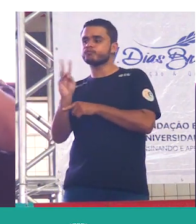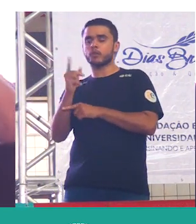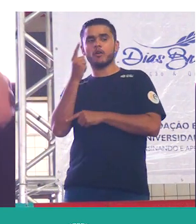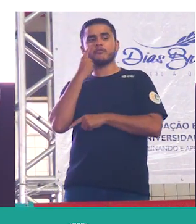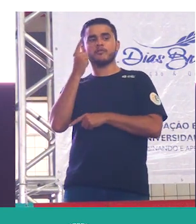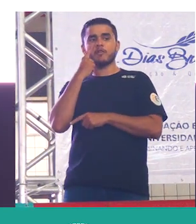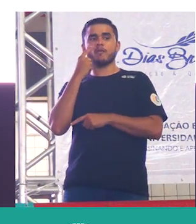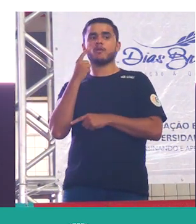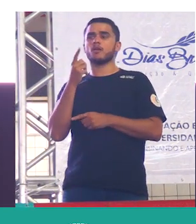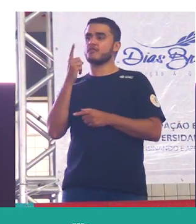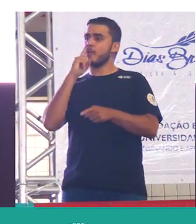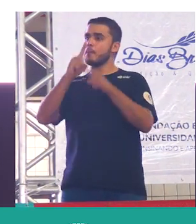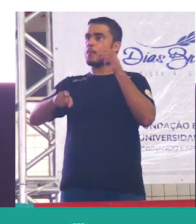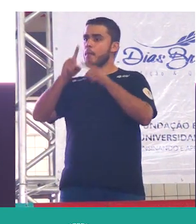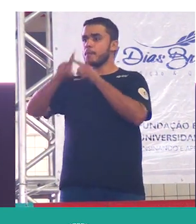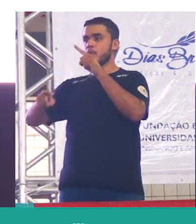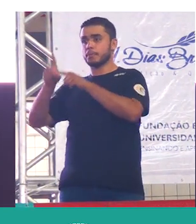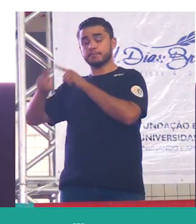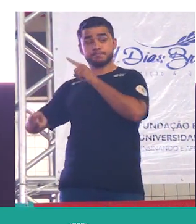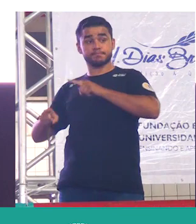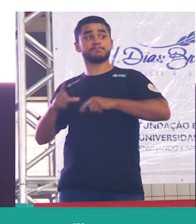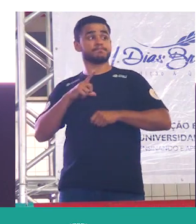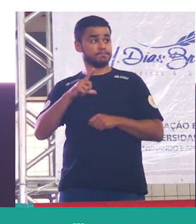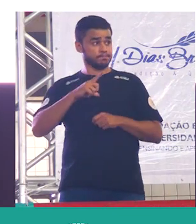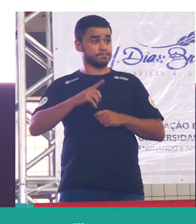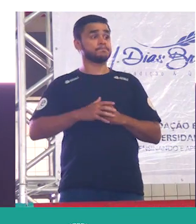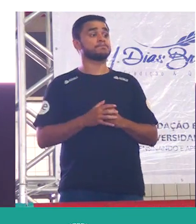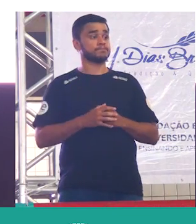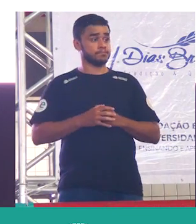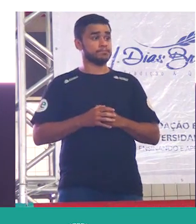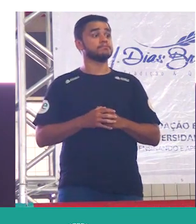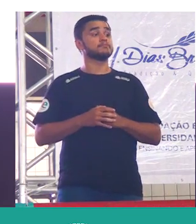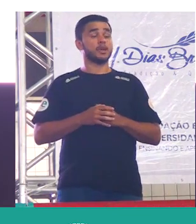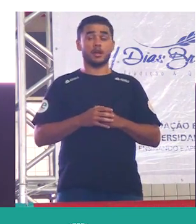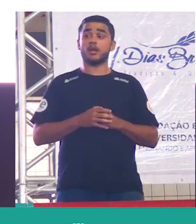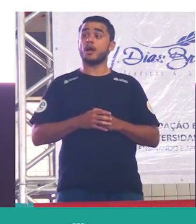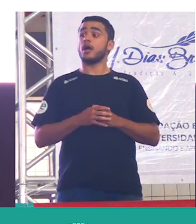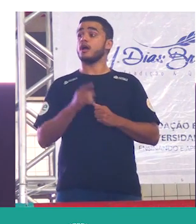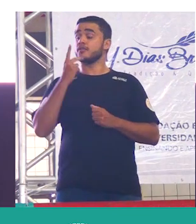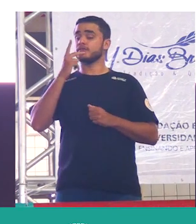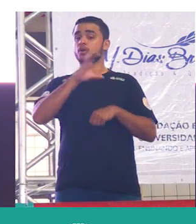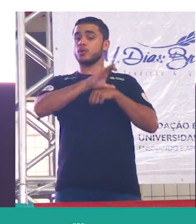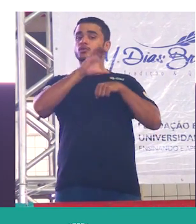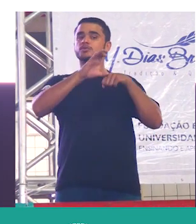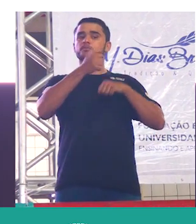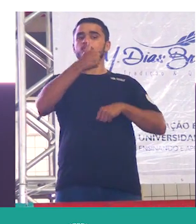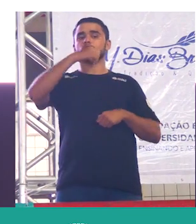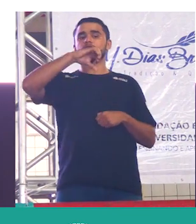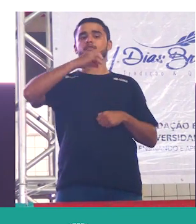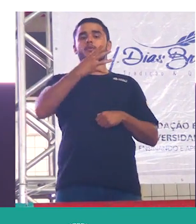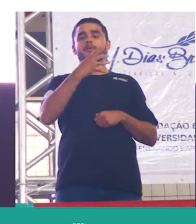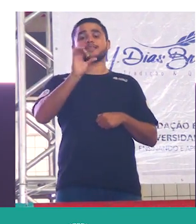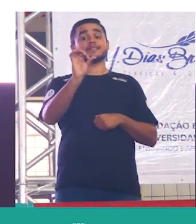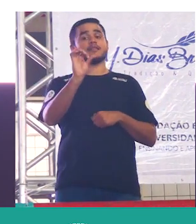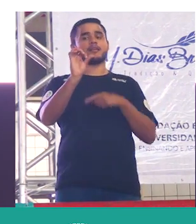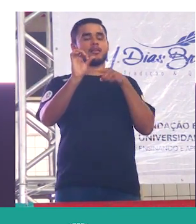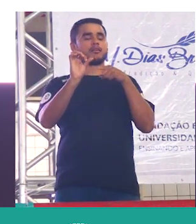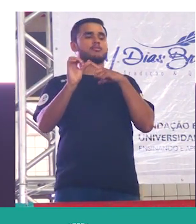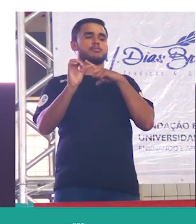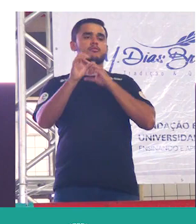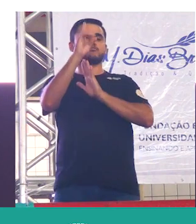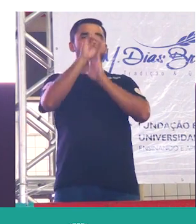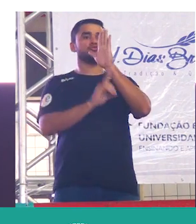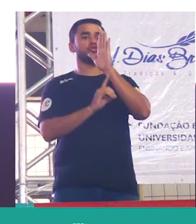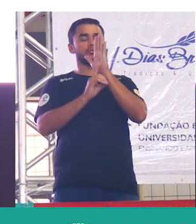fiscalização, muita censura. Então, essa Constituição, que, por exemplo, garantia o direito